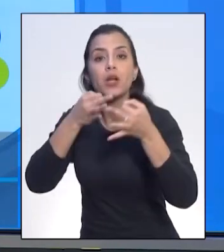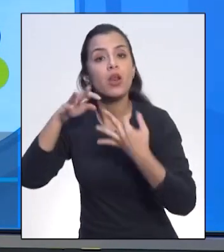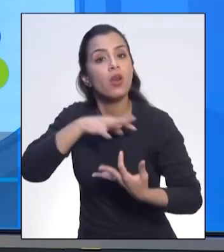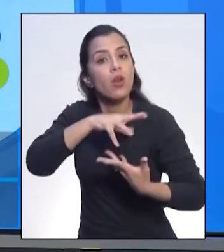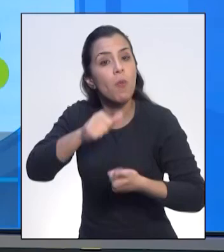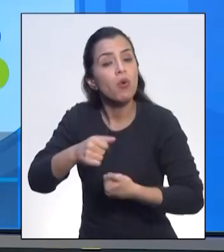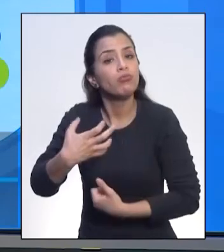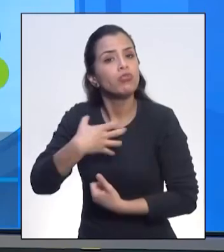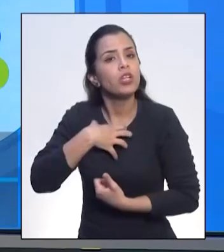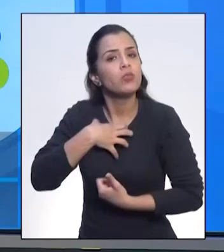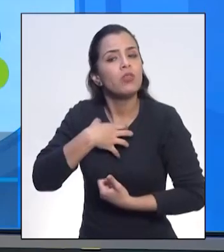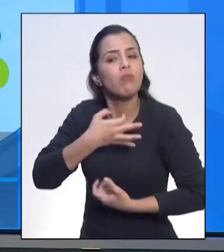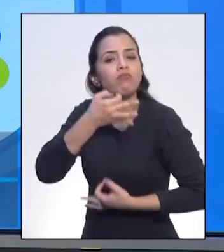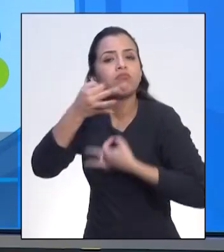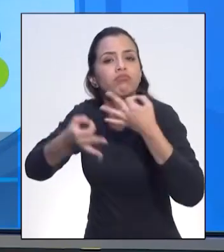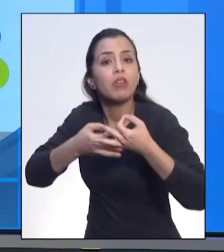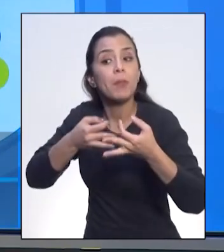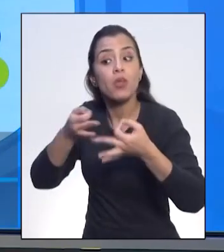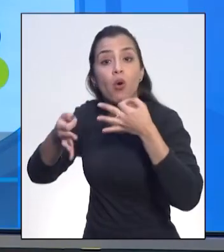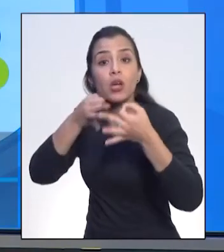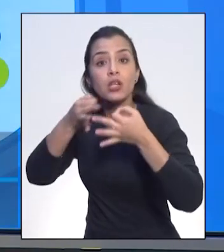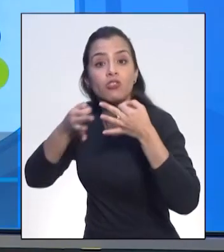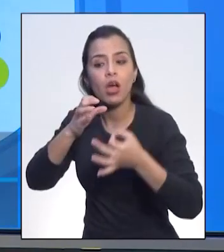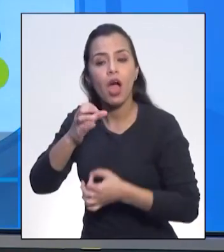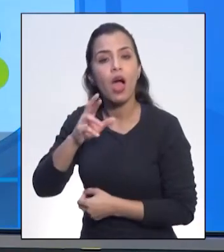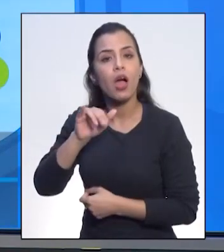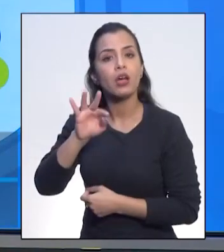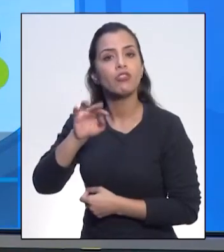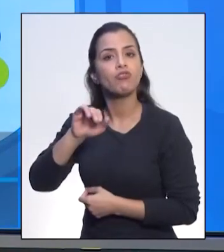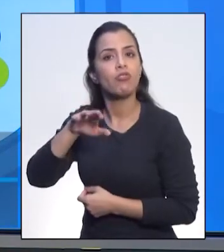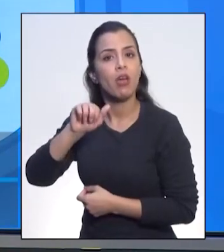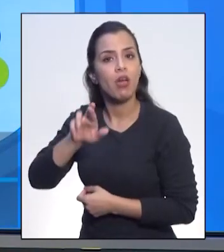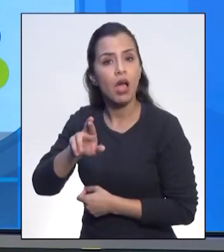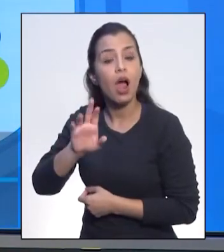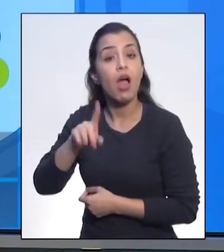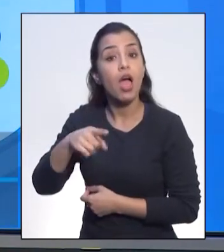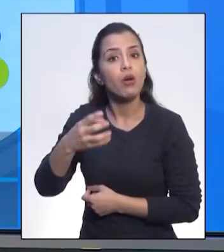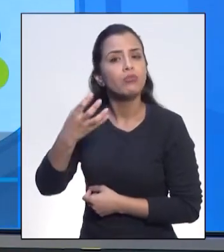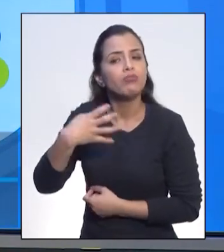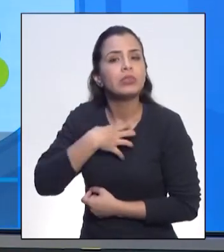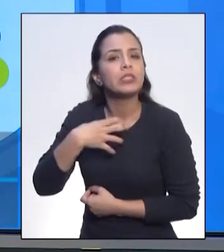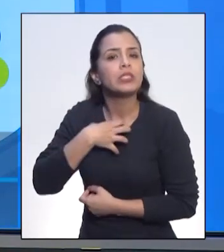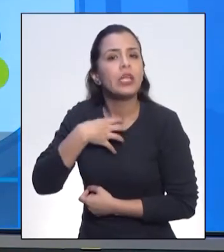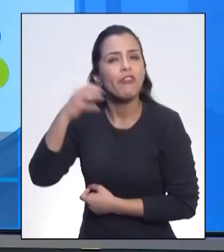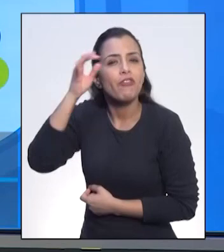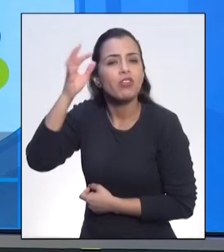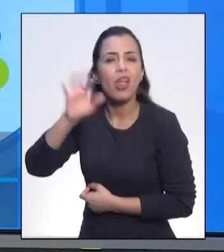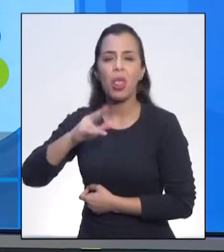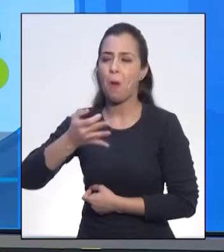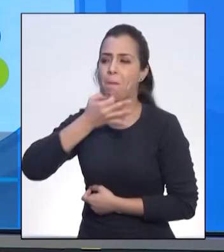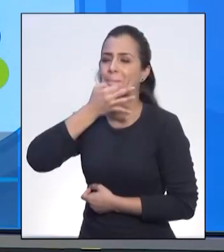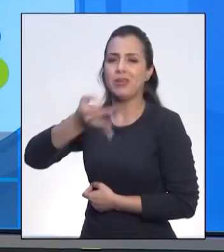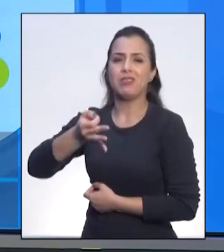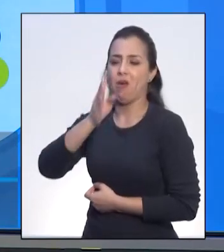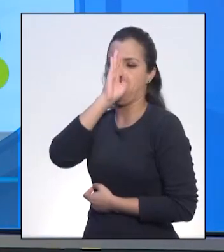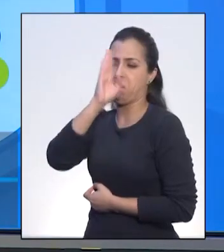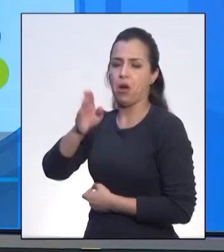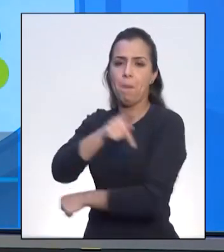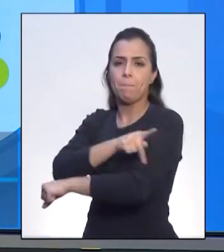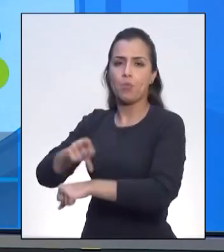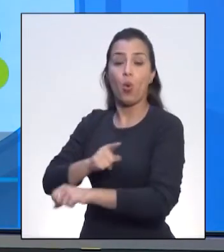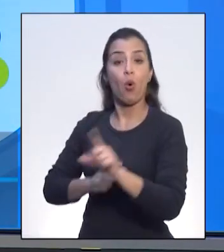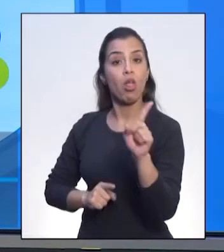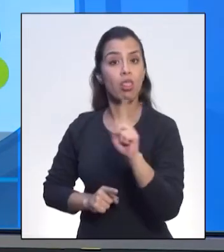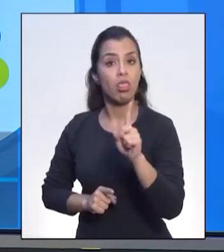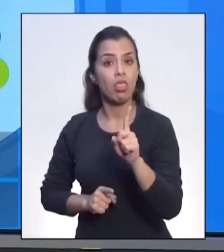de maneira crítica. Lembrando que o criticar filosófico é a busca de uma fundamentação. Não é a opinião pela opinião. Não é